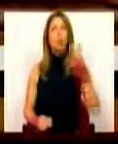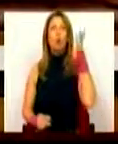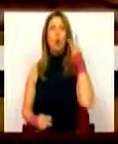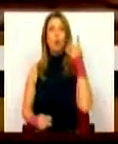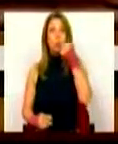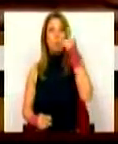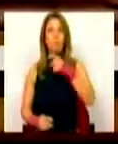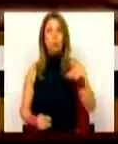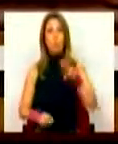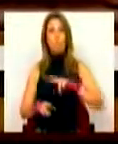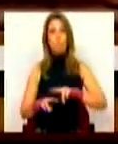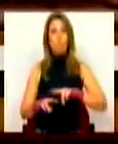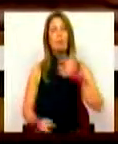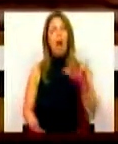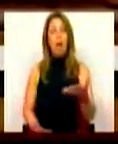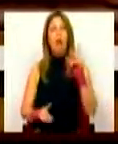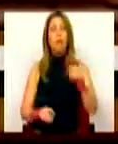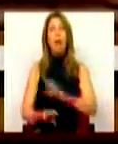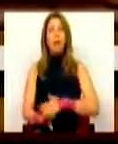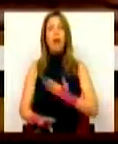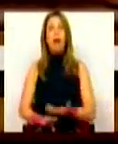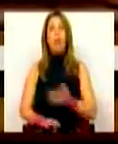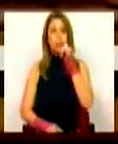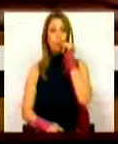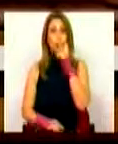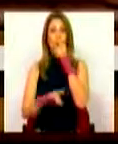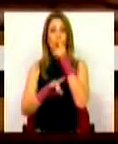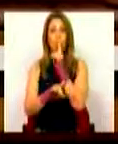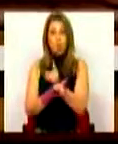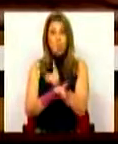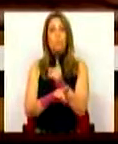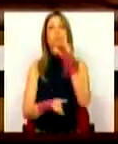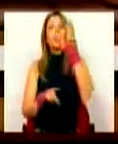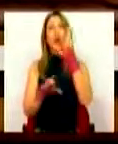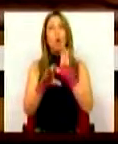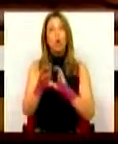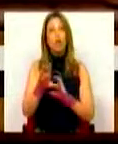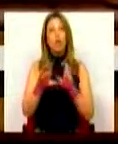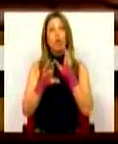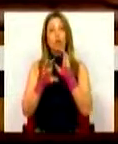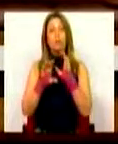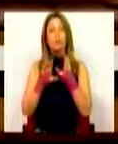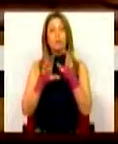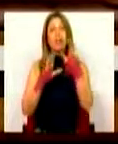Mas também reforçamos paralelamente as condições de segurança.